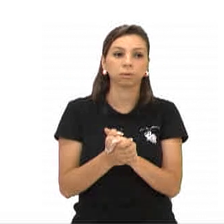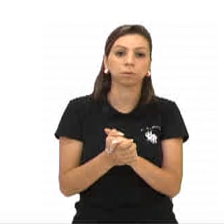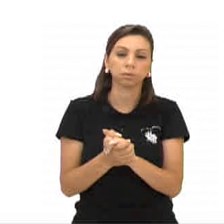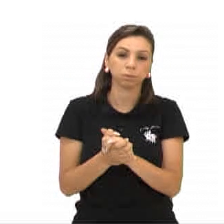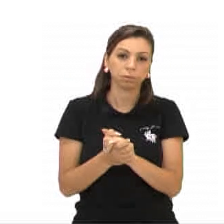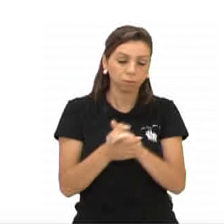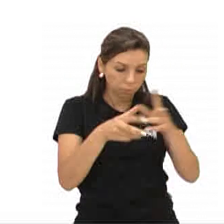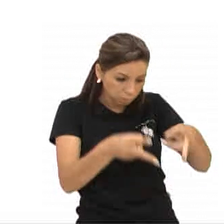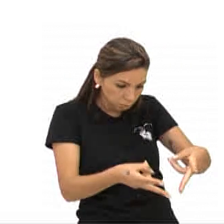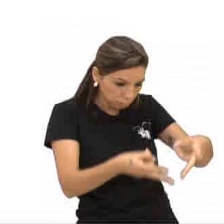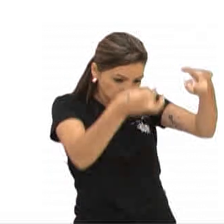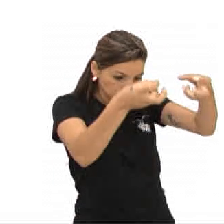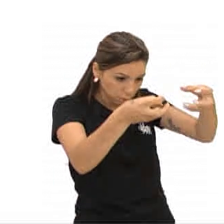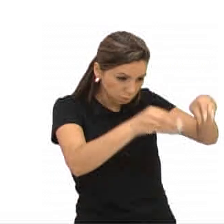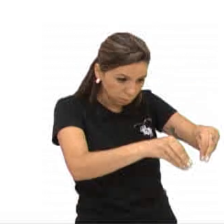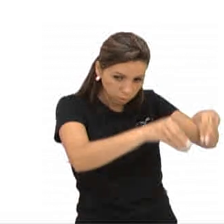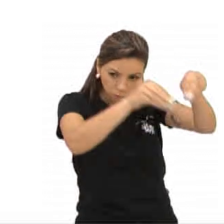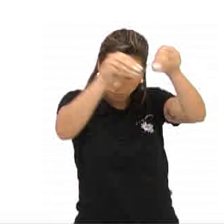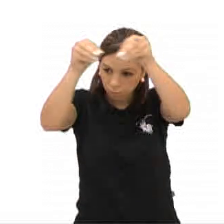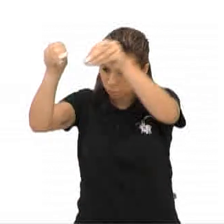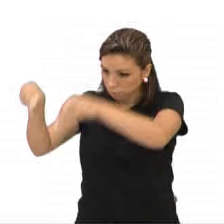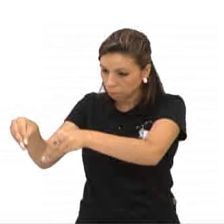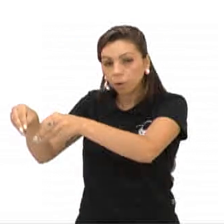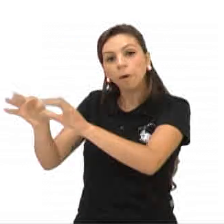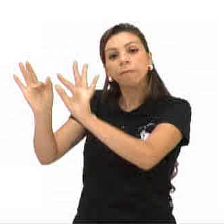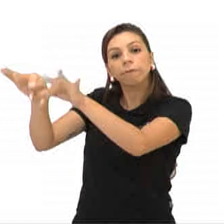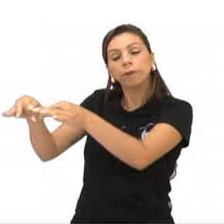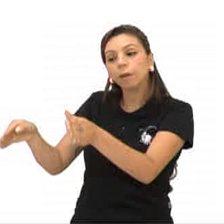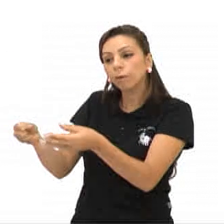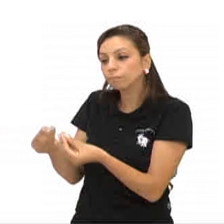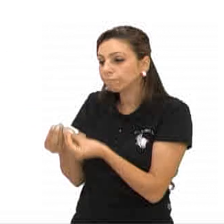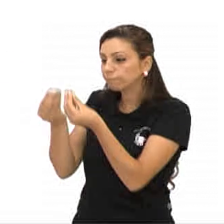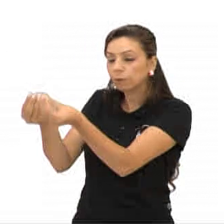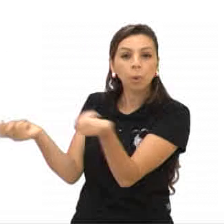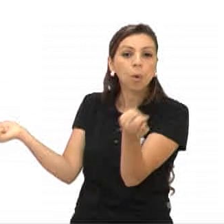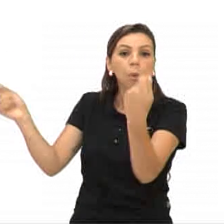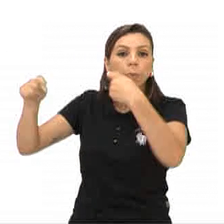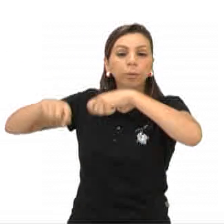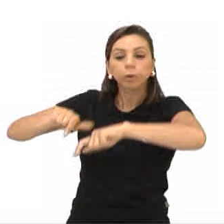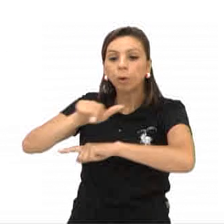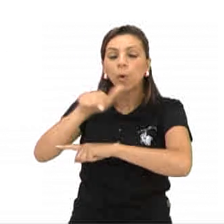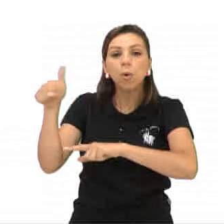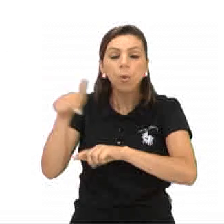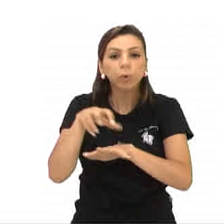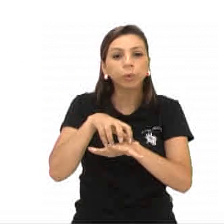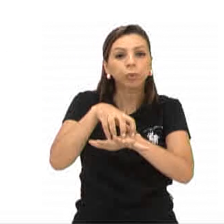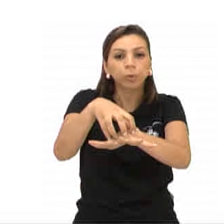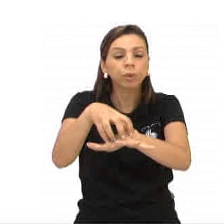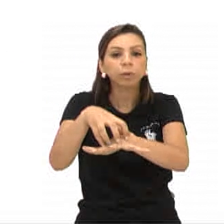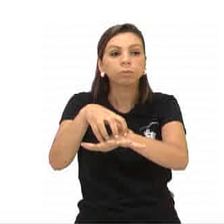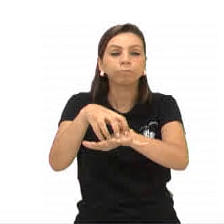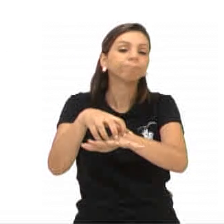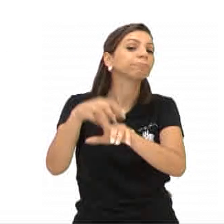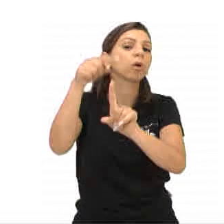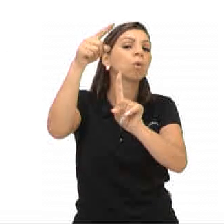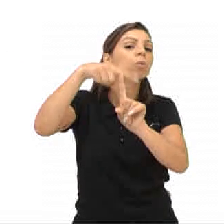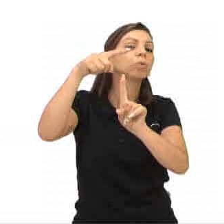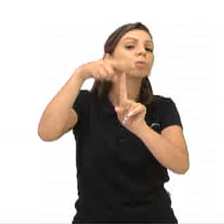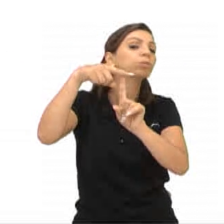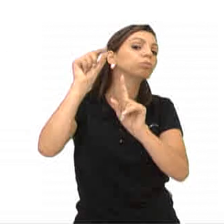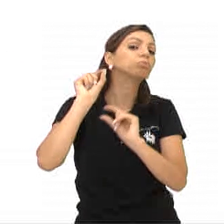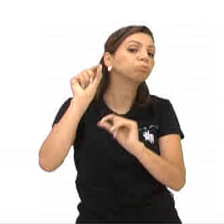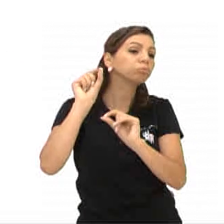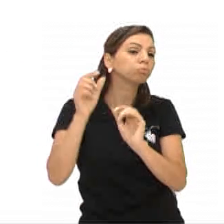retira-o do seu local de produção e entrega ao seu destino final, sem necessidade de outros meios de transporte. Qual será esse tipo de meio de